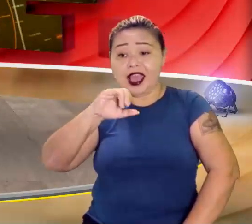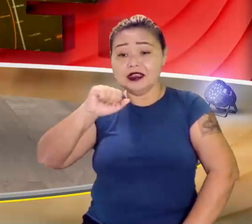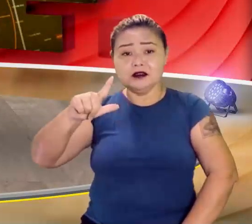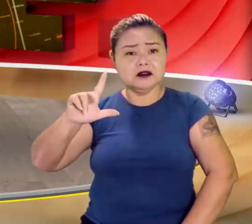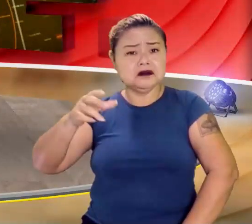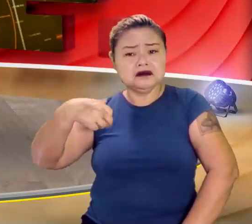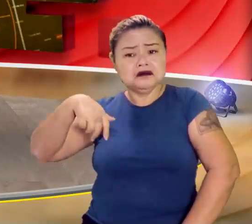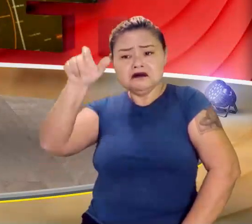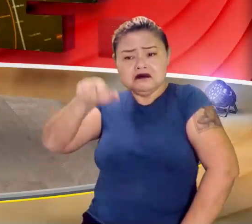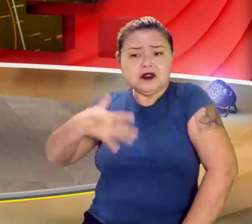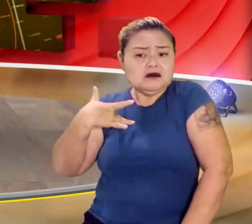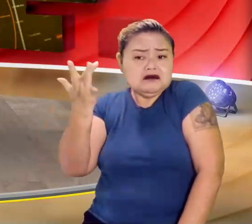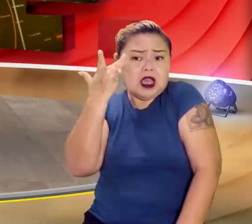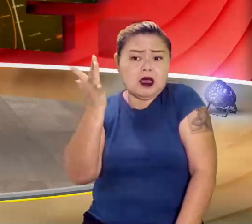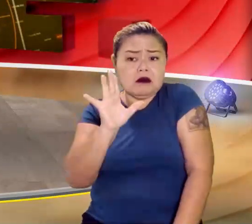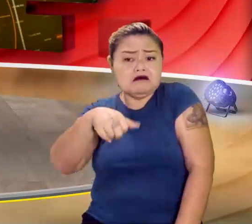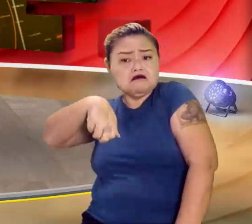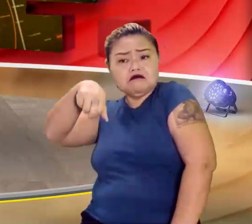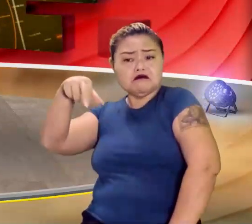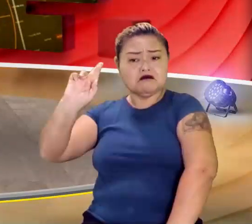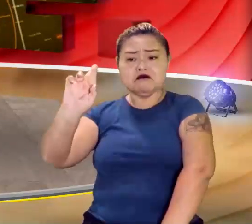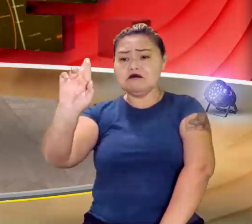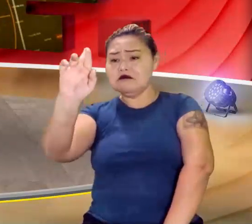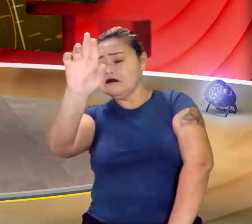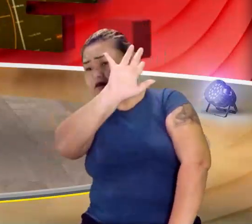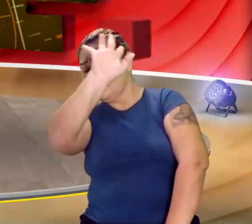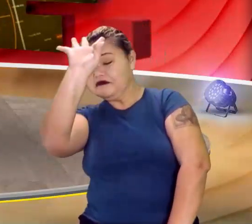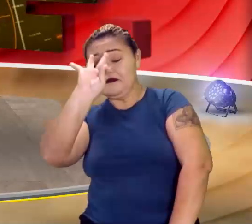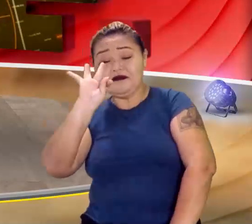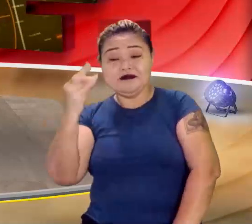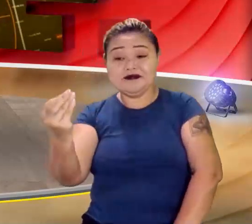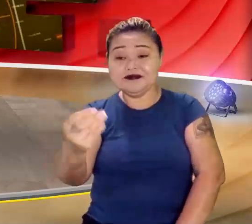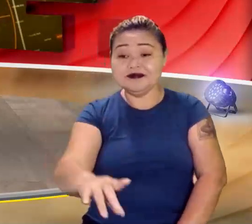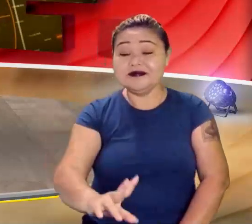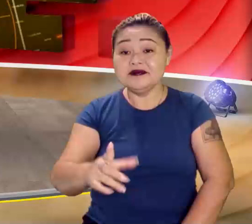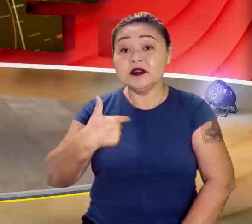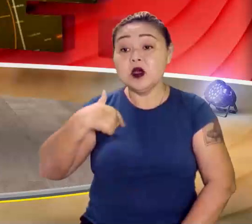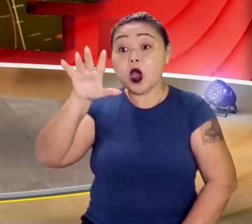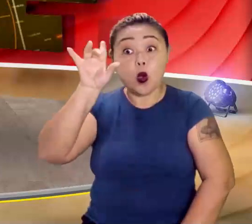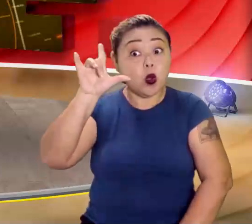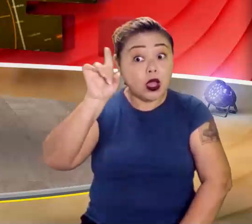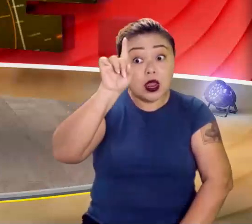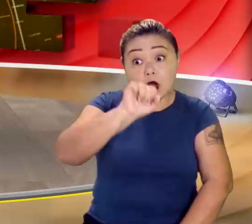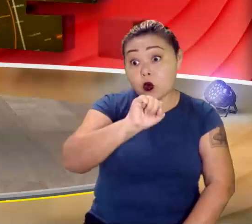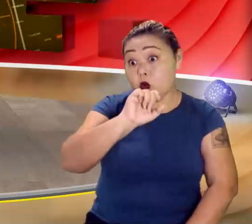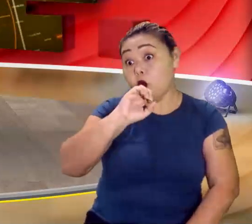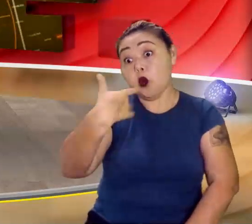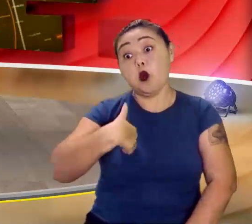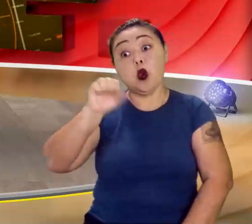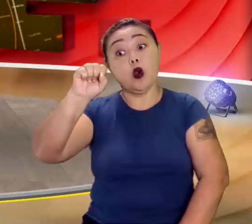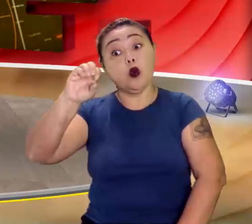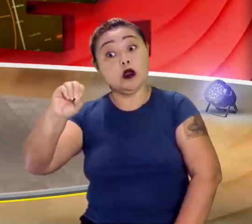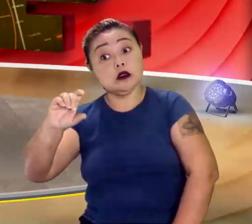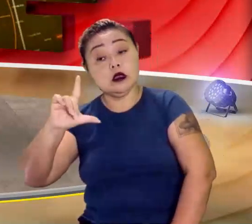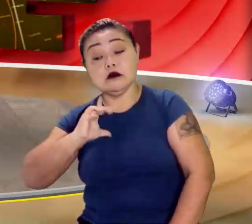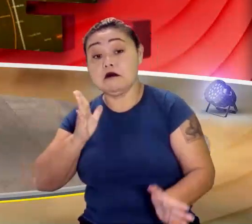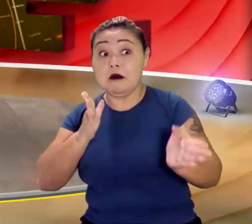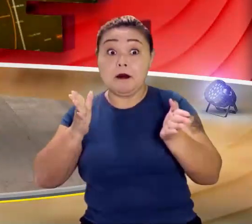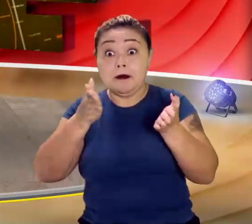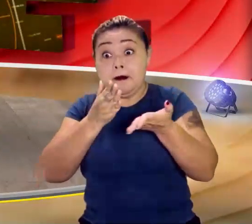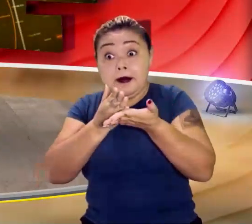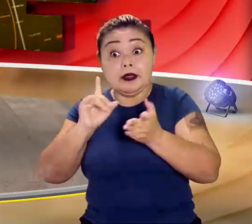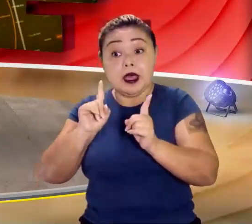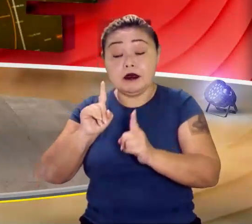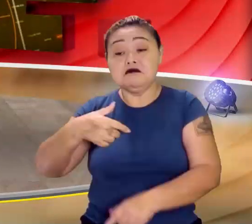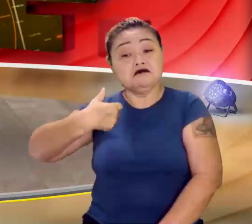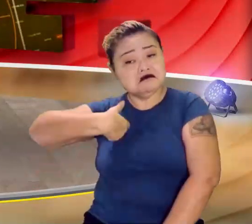que não quer saber, né? Radicaliza tudo. De uma vez. Ou ele é 8 ou é 80. Não tem conversa, não tem meio termo, ele é